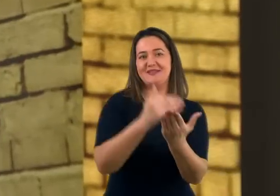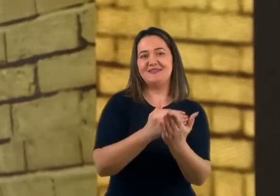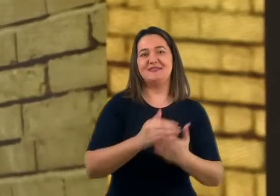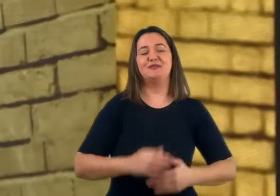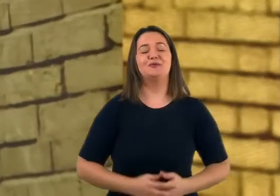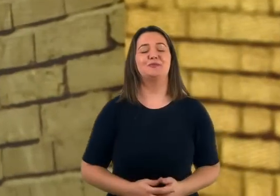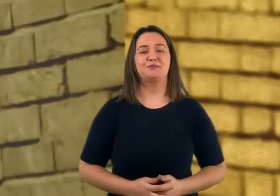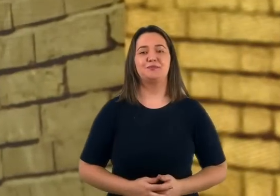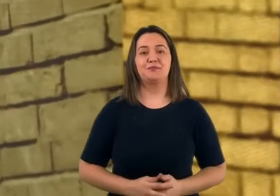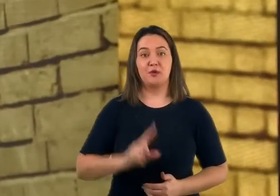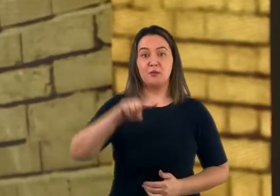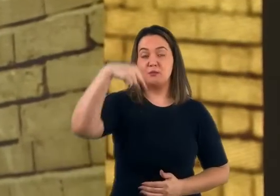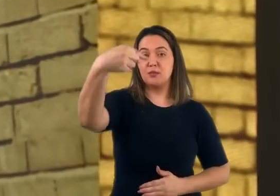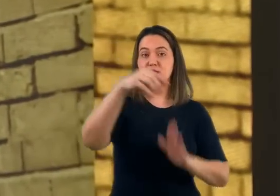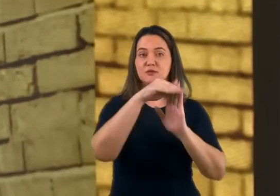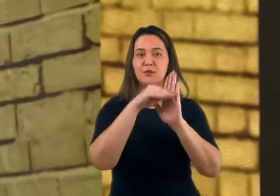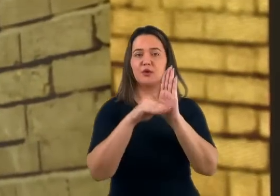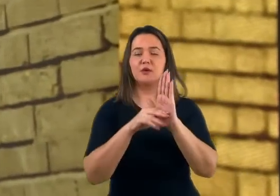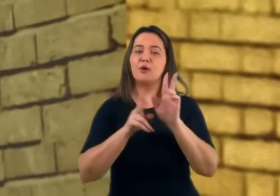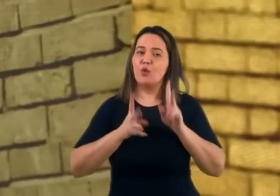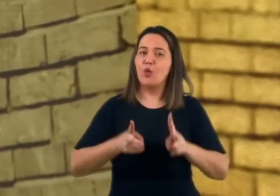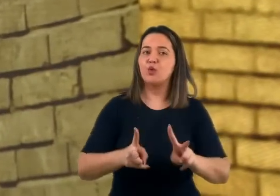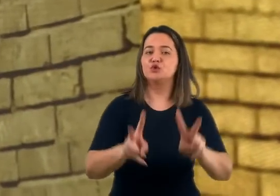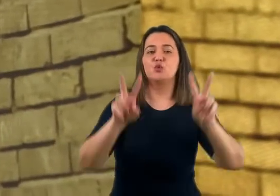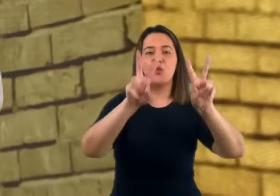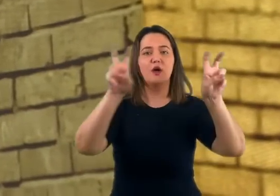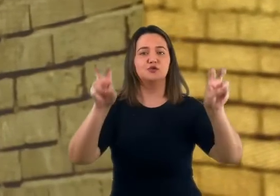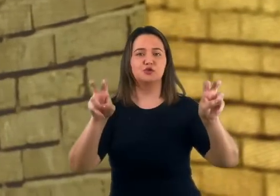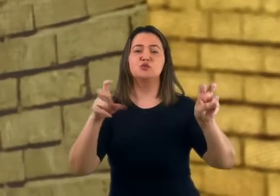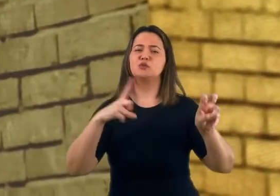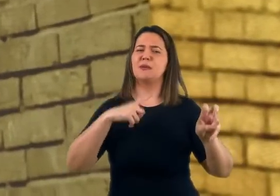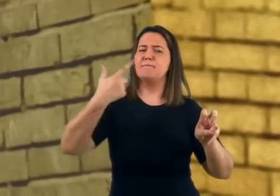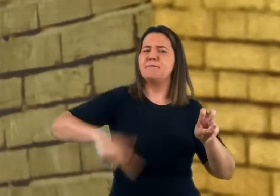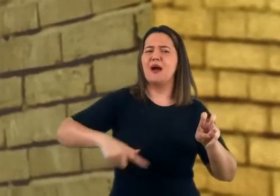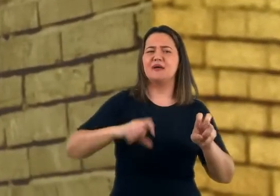programa Evidências, nós continuaremos com este assunto e eu tenho mais coisas para